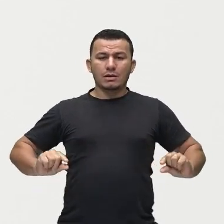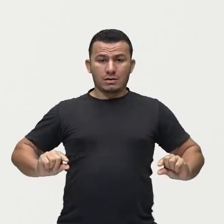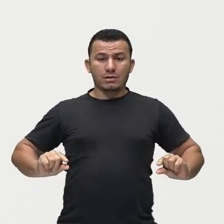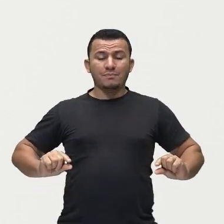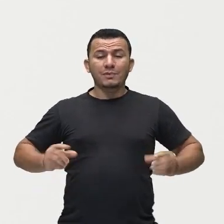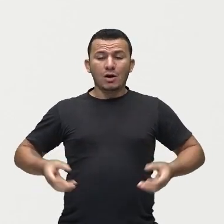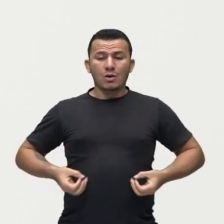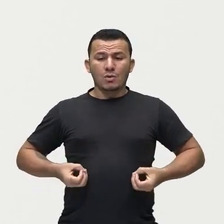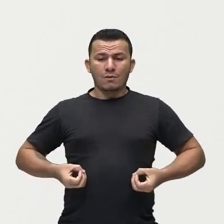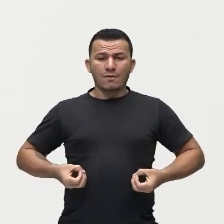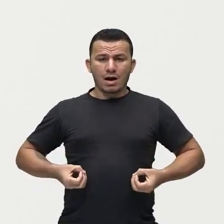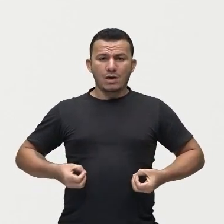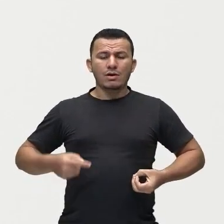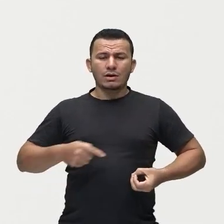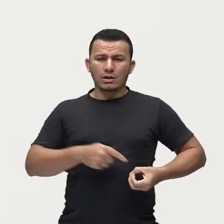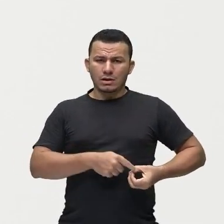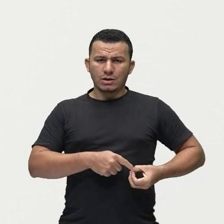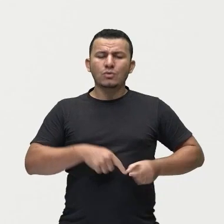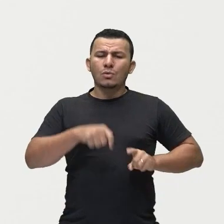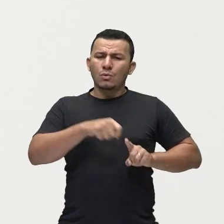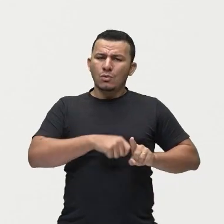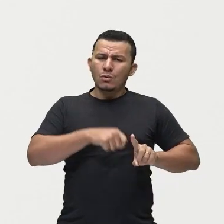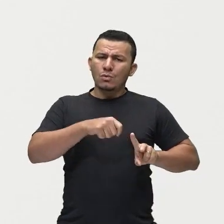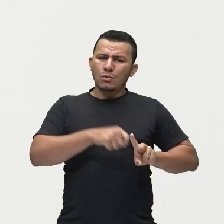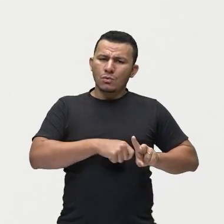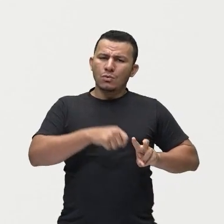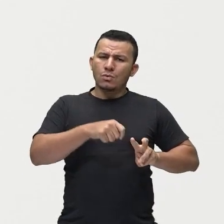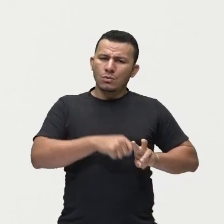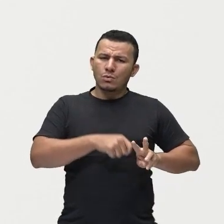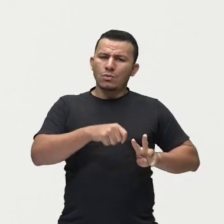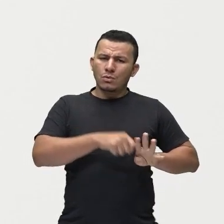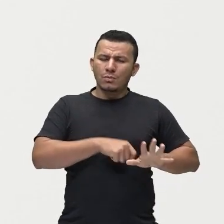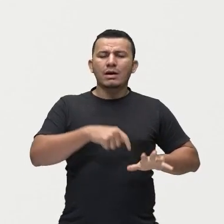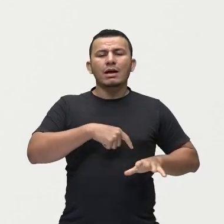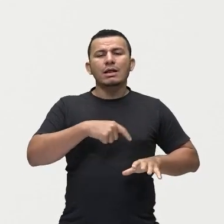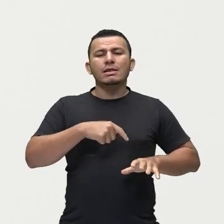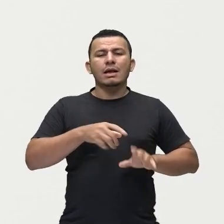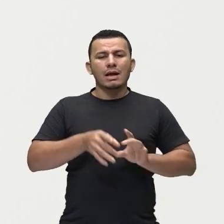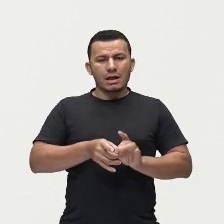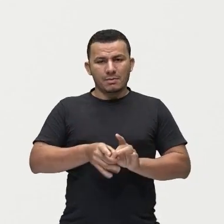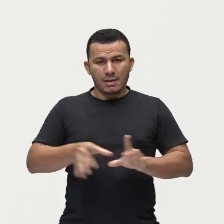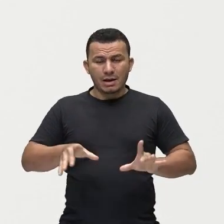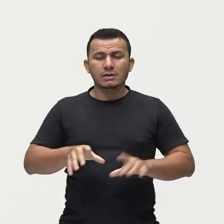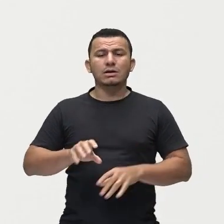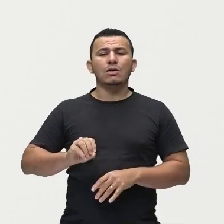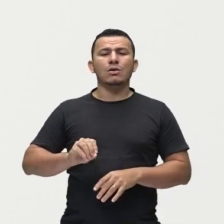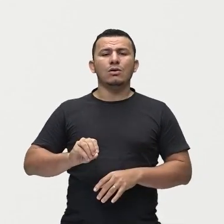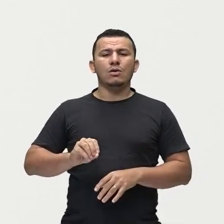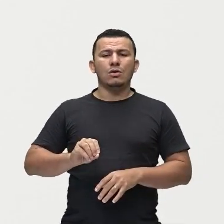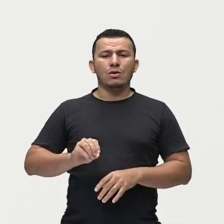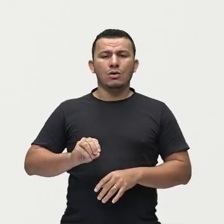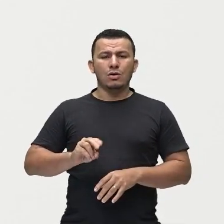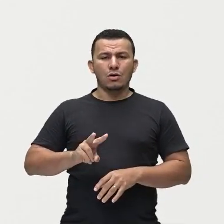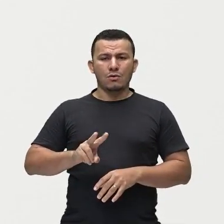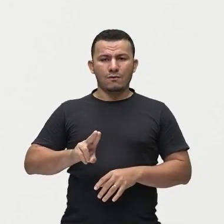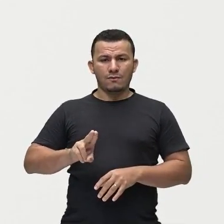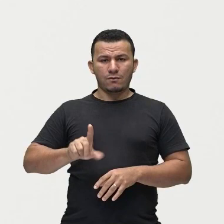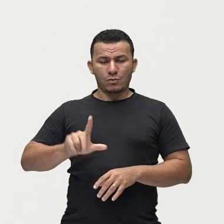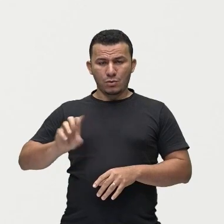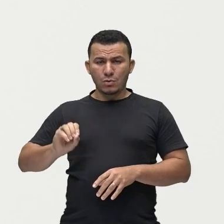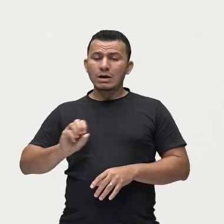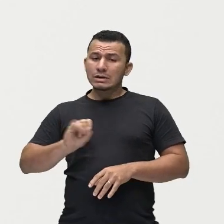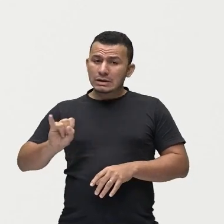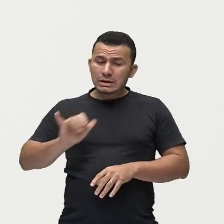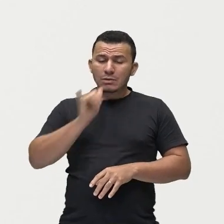mês liberar um óvulo. Houve, né, a relação sexual desprotegida, aqui no